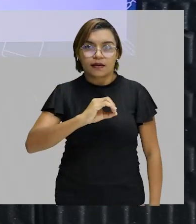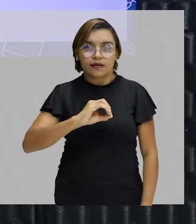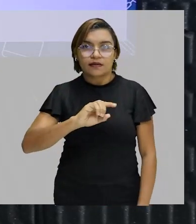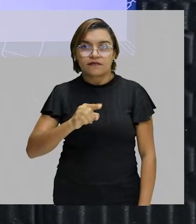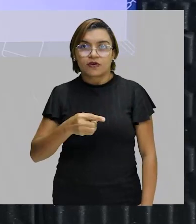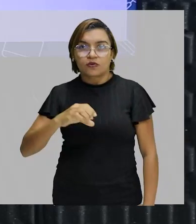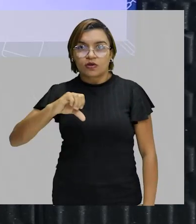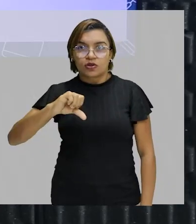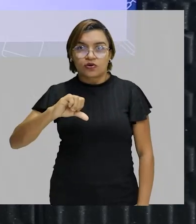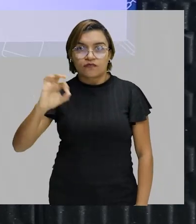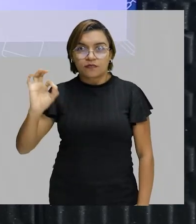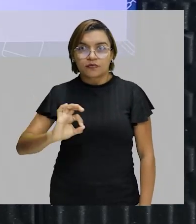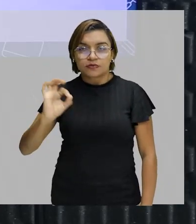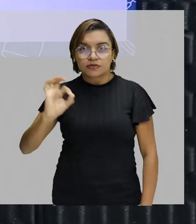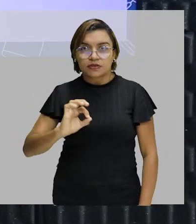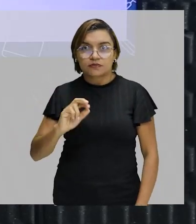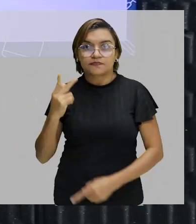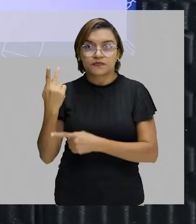40,9%. O hidrogênio,